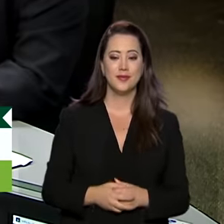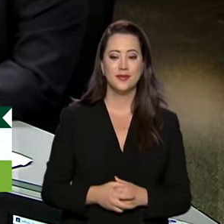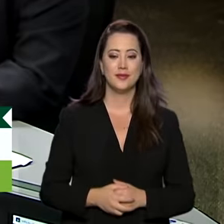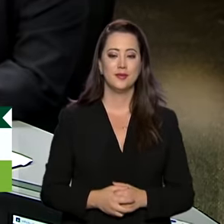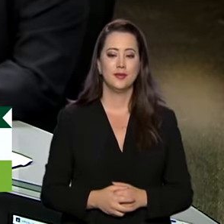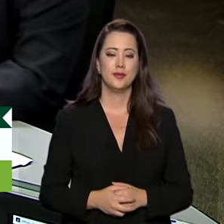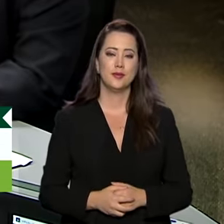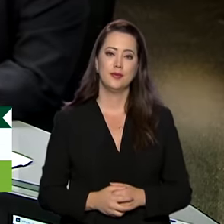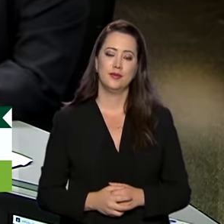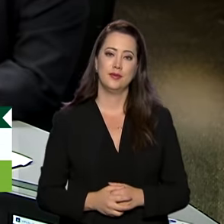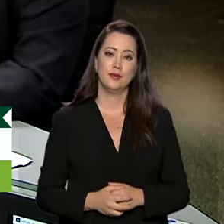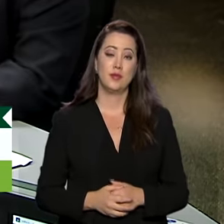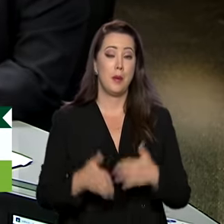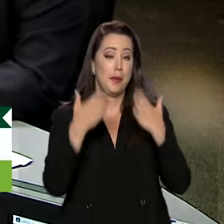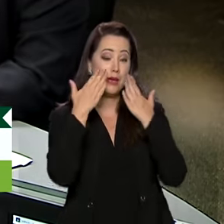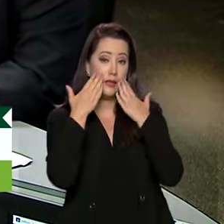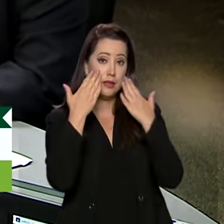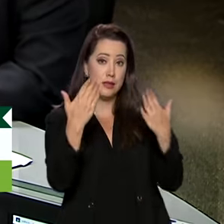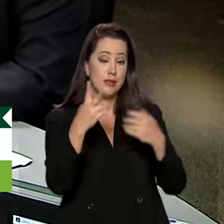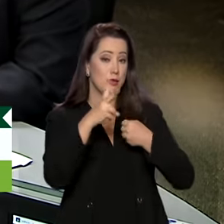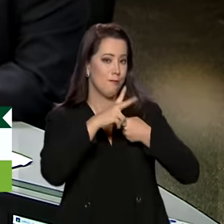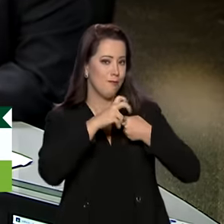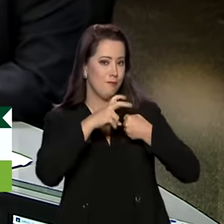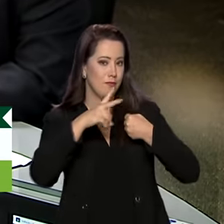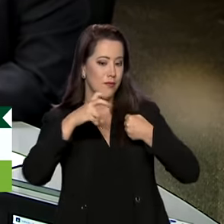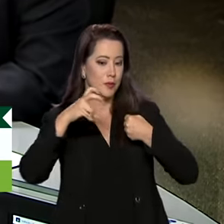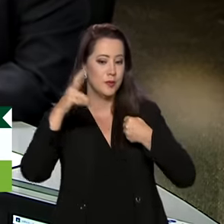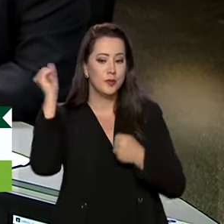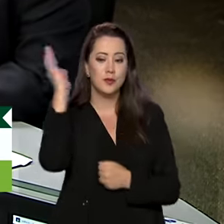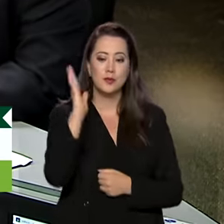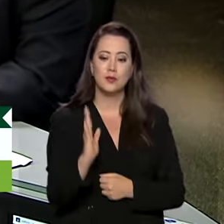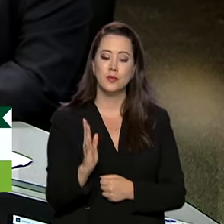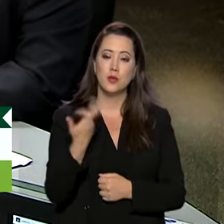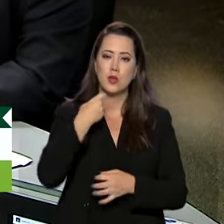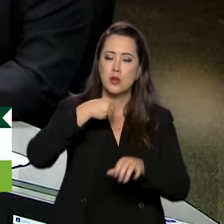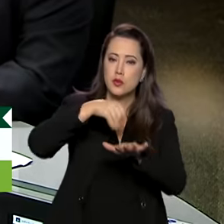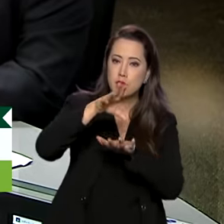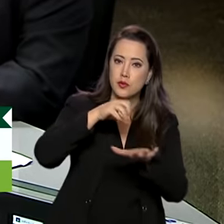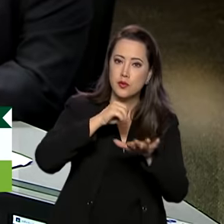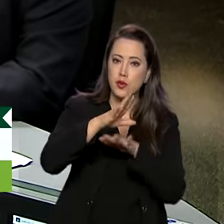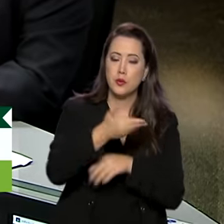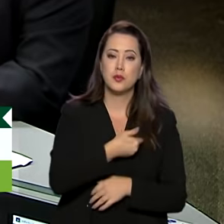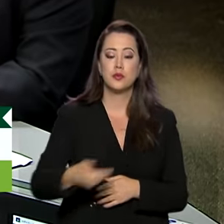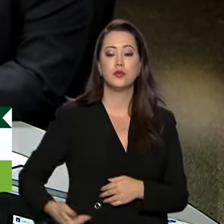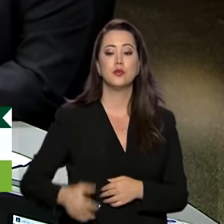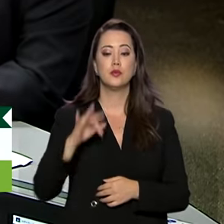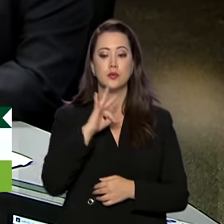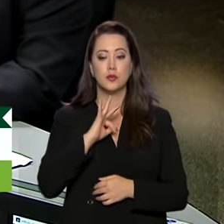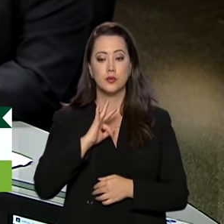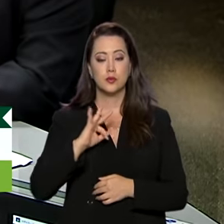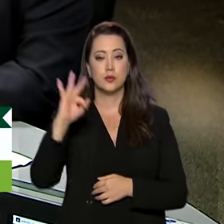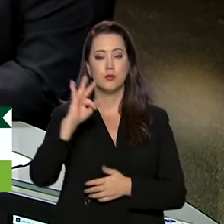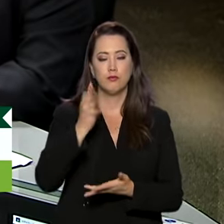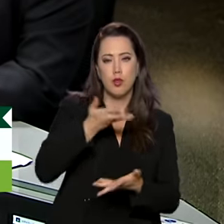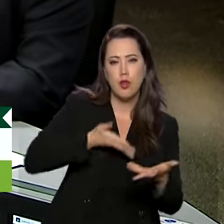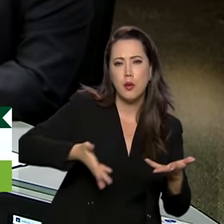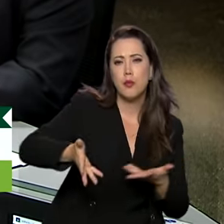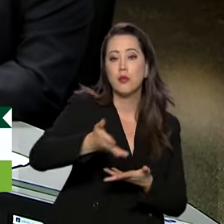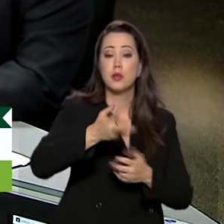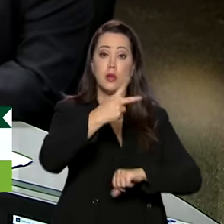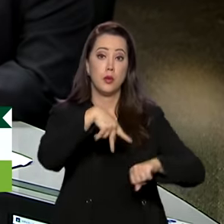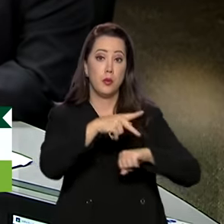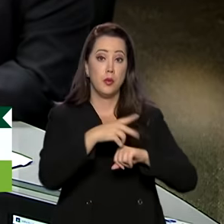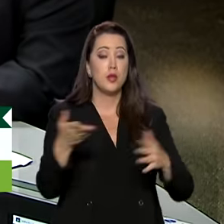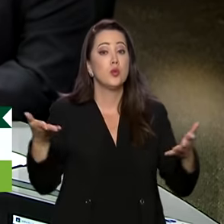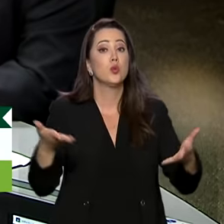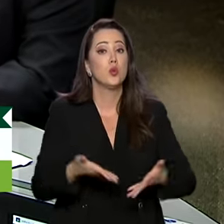já está no ar a voz do Brasil as notícias do governo federal que movimentaram o